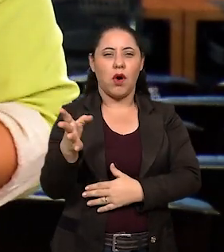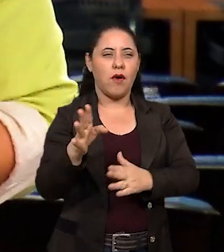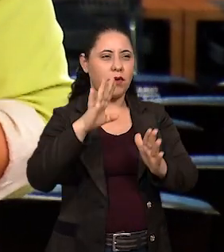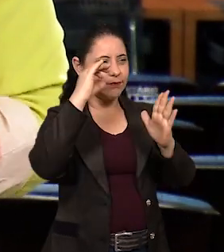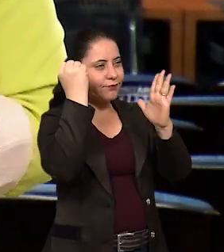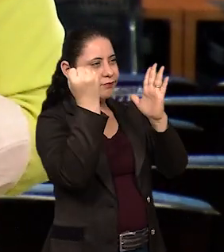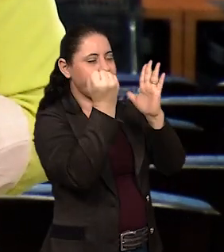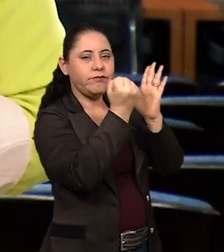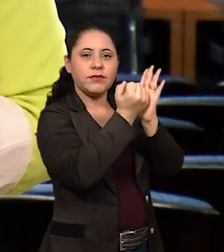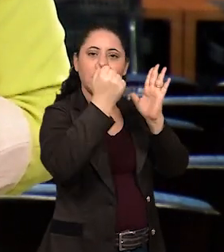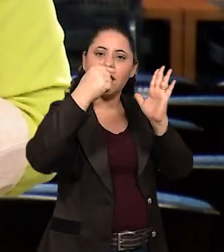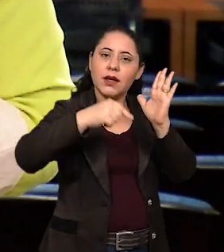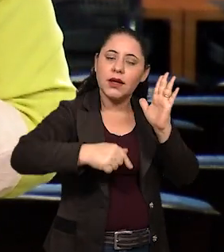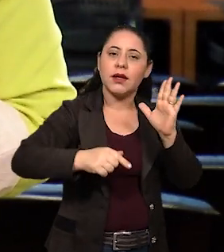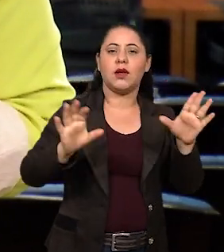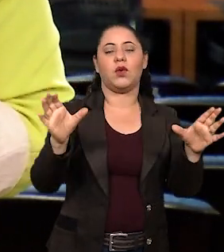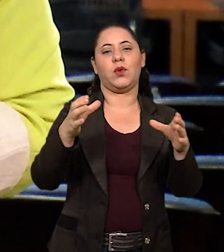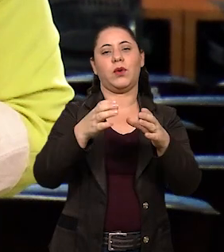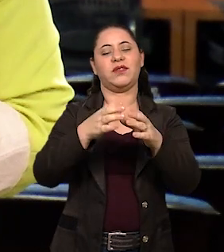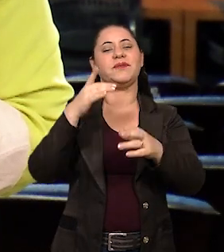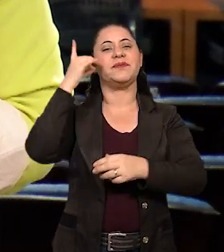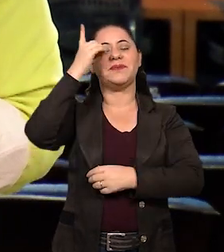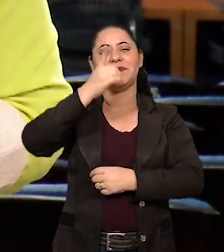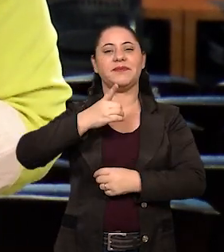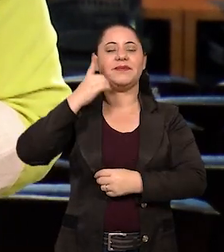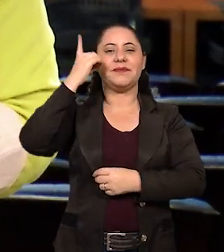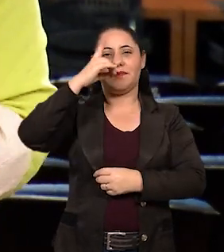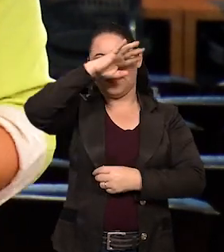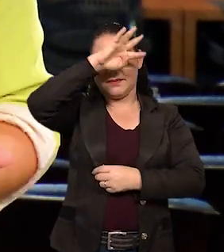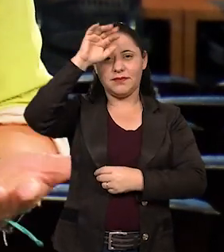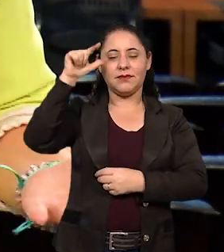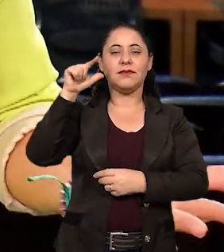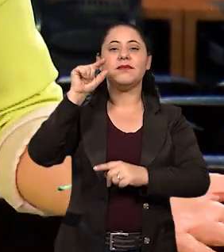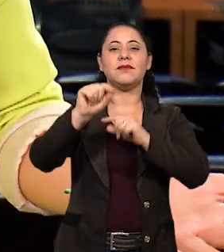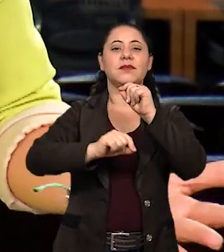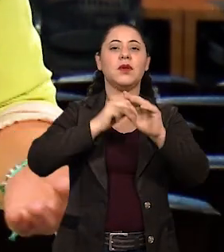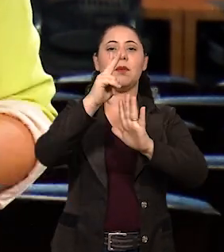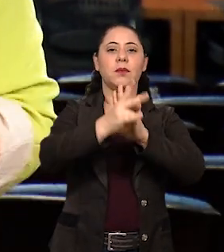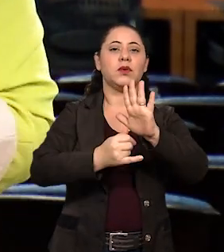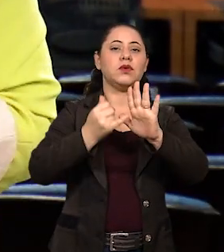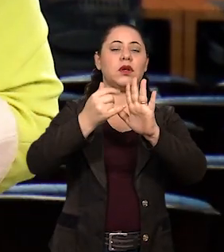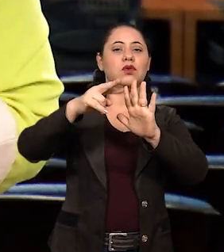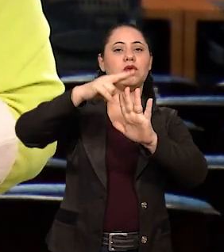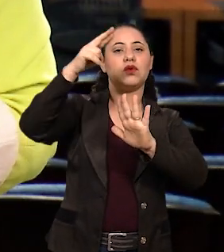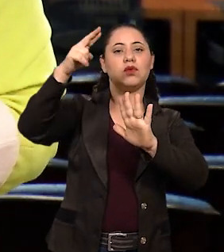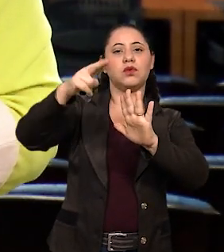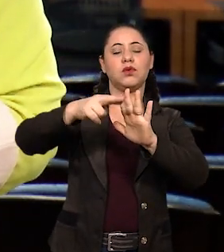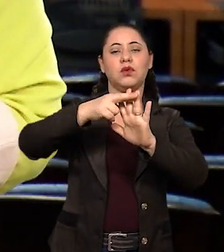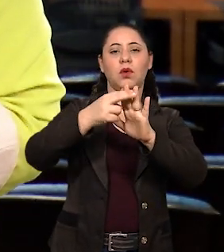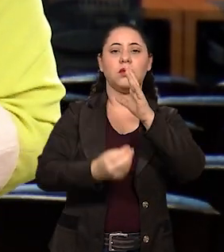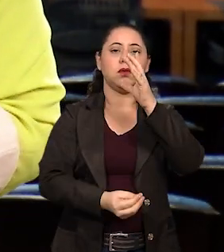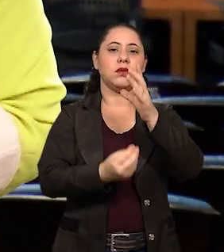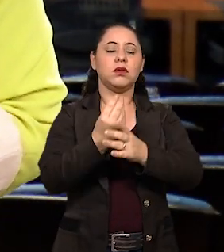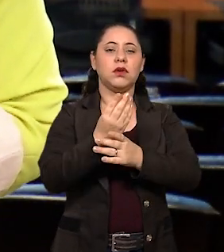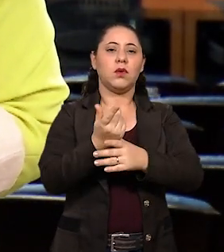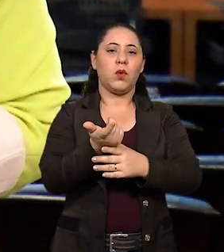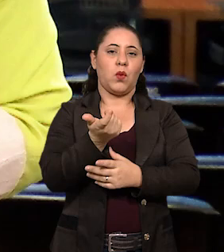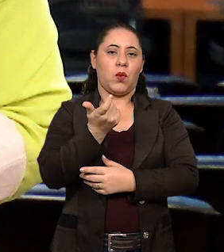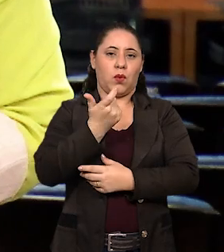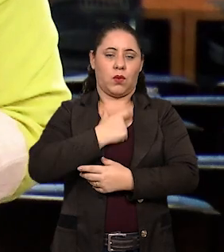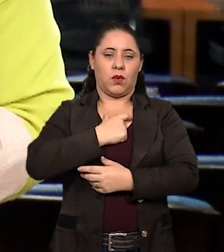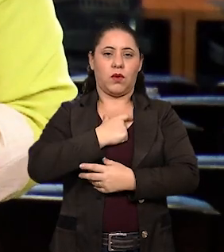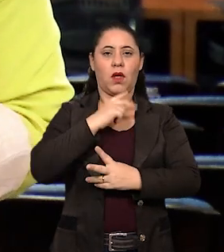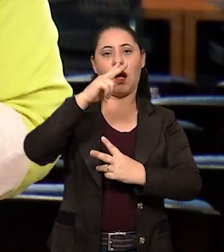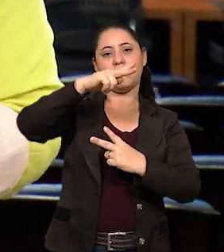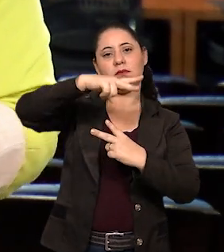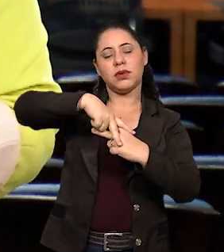novo reconhecimento vindo aqui do Parlamento Sul-Mato-Grossense, por meio do projeto de resolução, criou a Comenda do